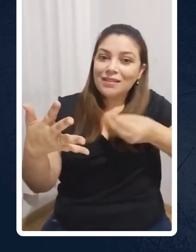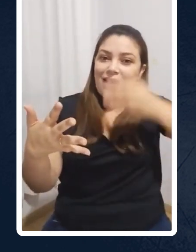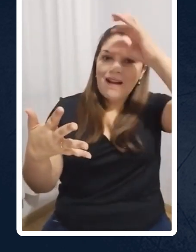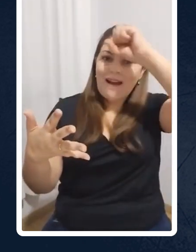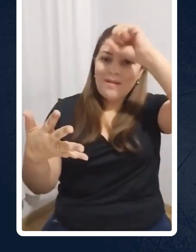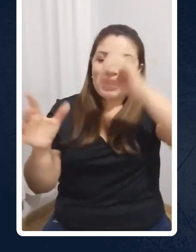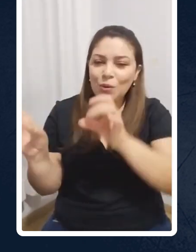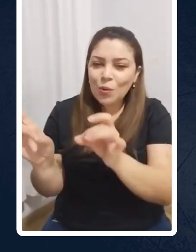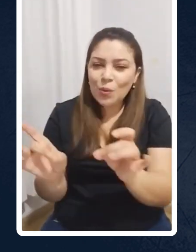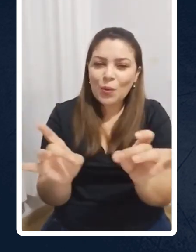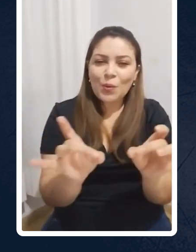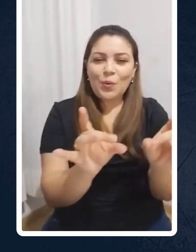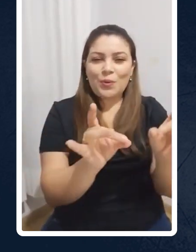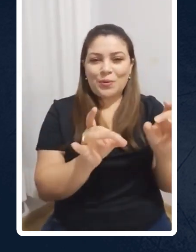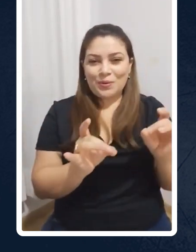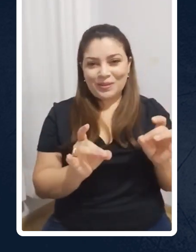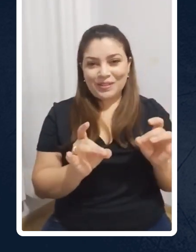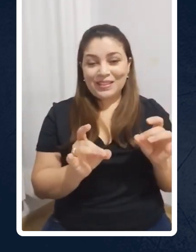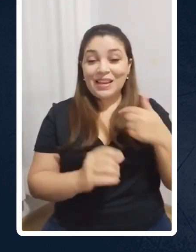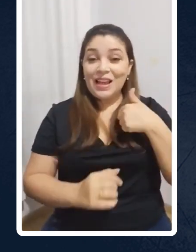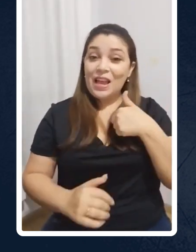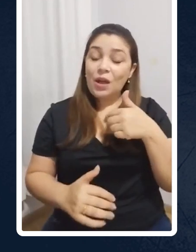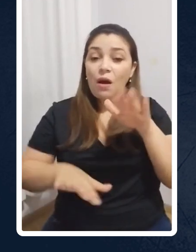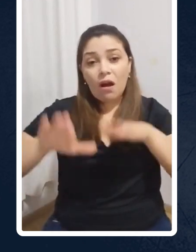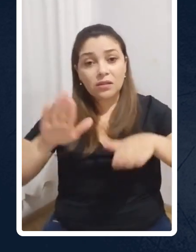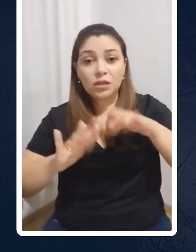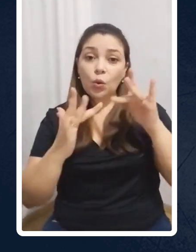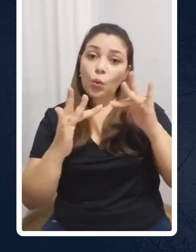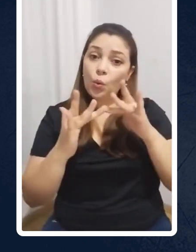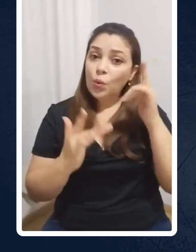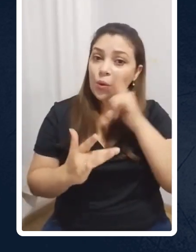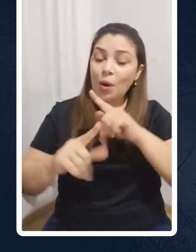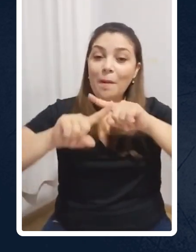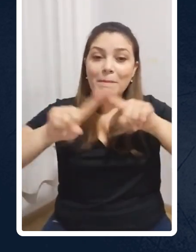contato com 5 diariamente, mas com o Dalcídio, sim.